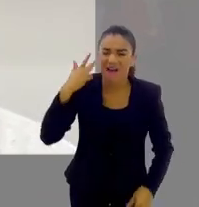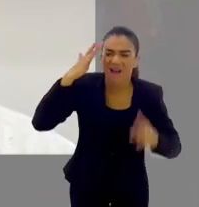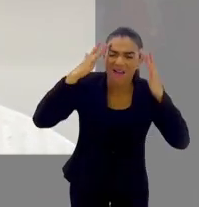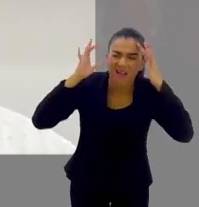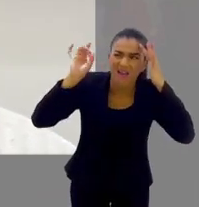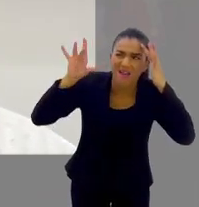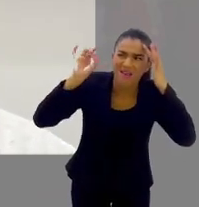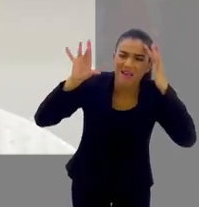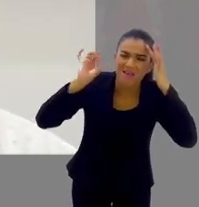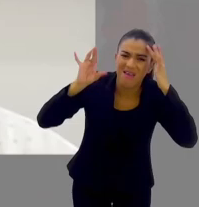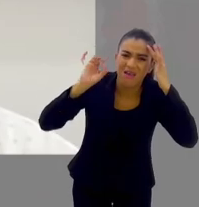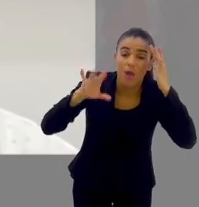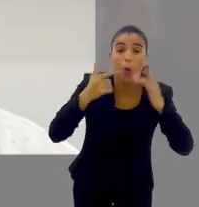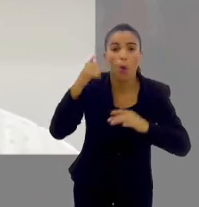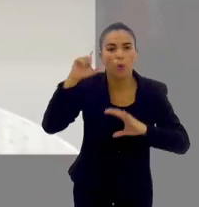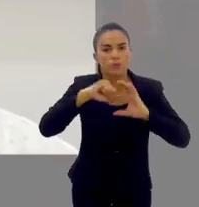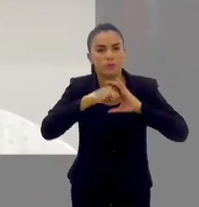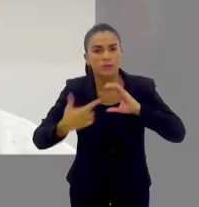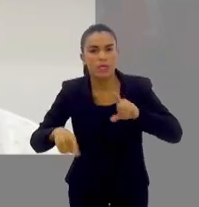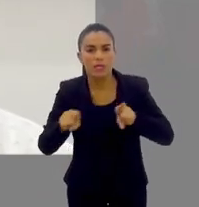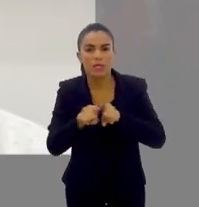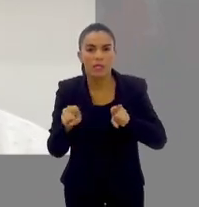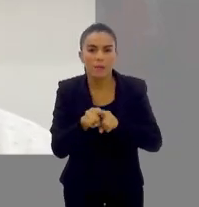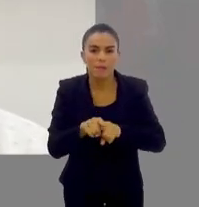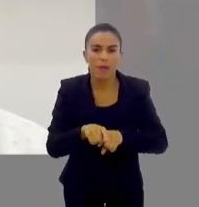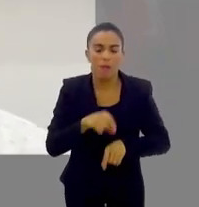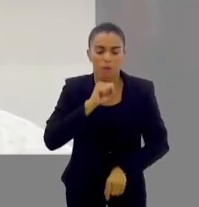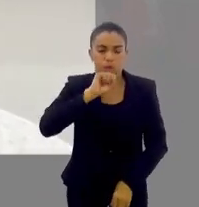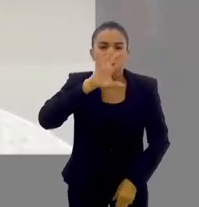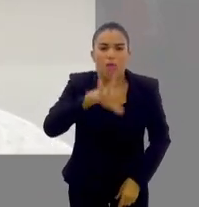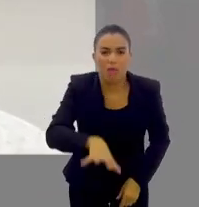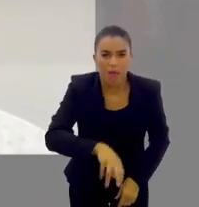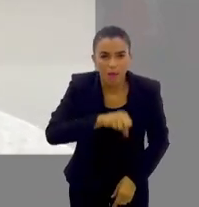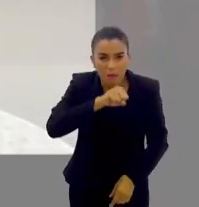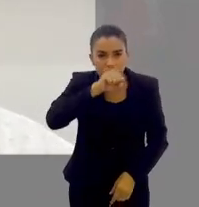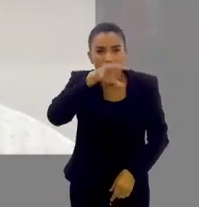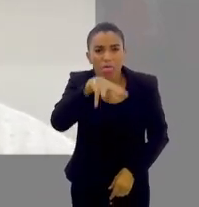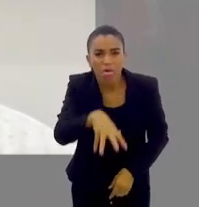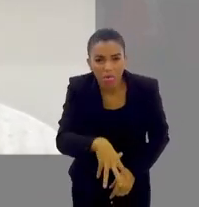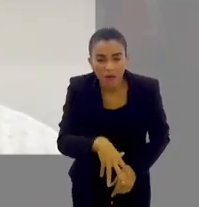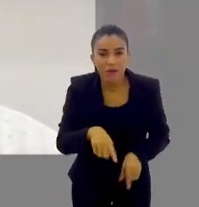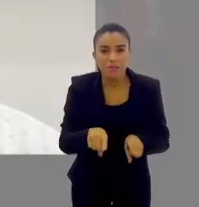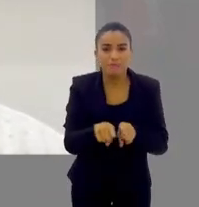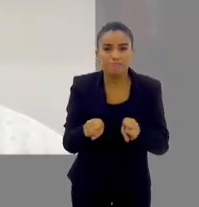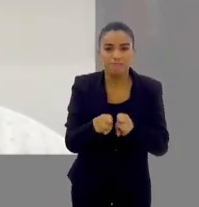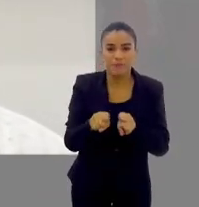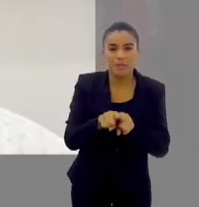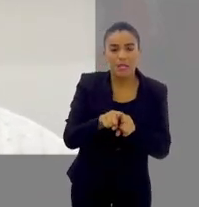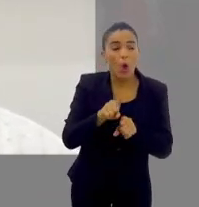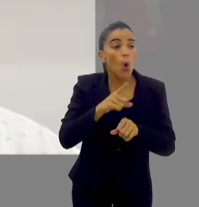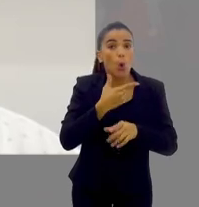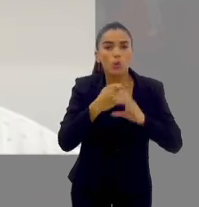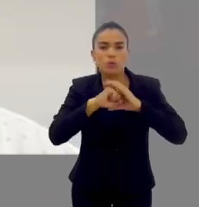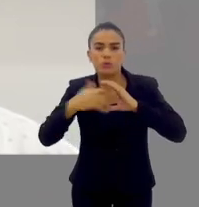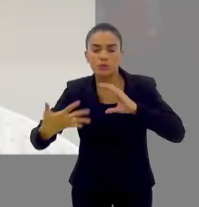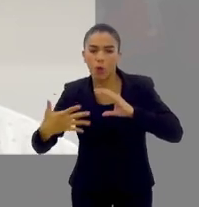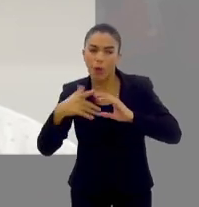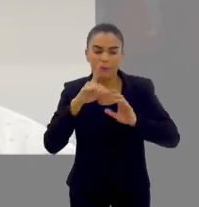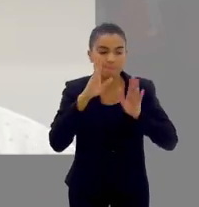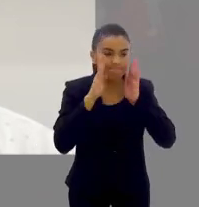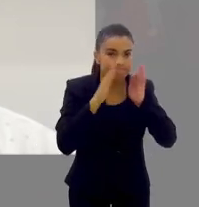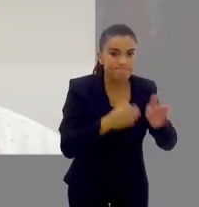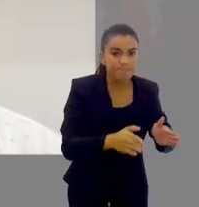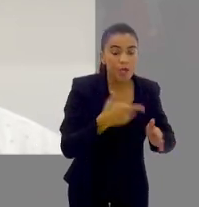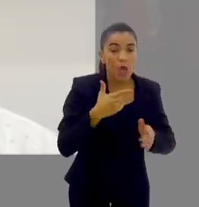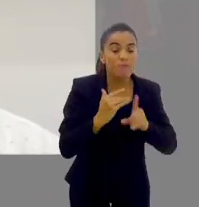dizer que estão com dor de cabeça, ela vai ter outros sintomas, dificuldade de mamar, vômitos, ela tem alguns sintomas específicos, né?